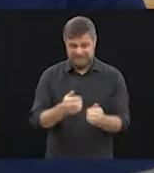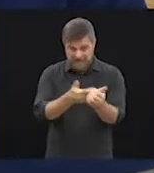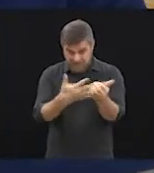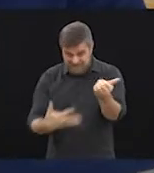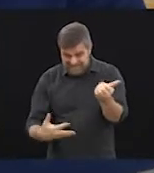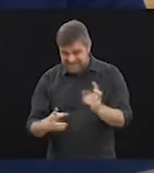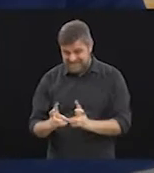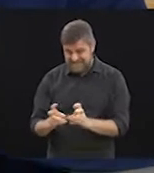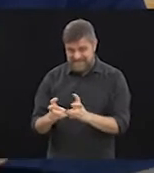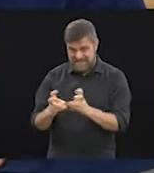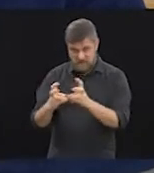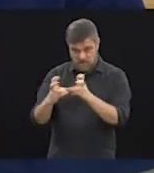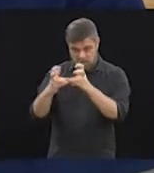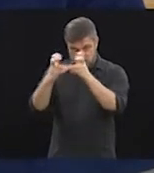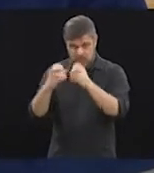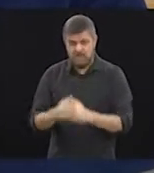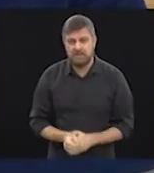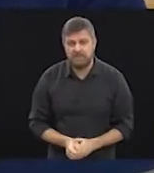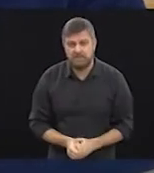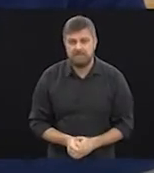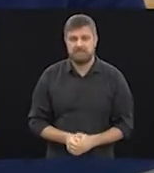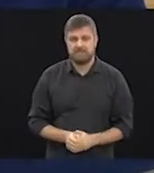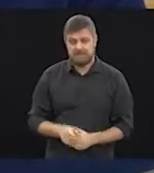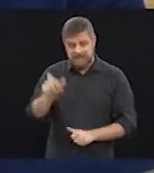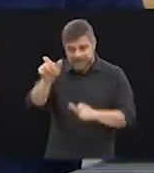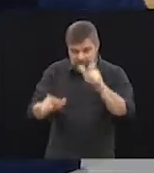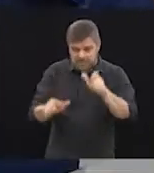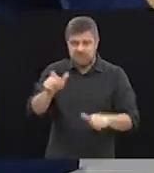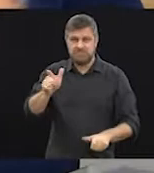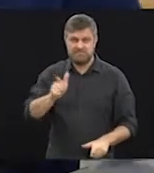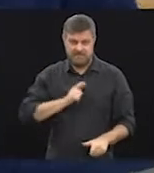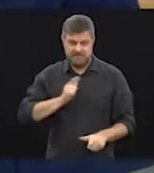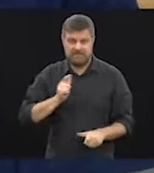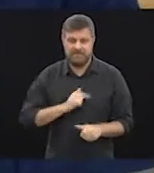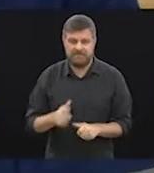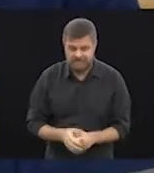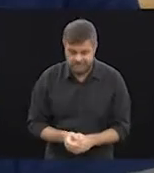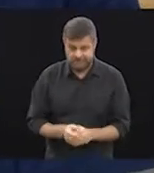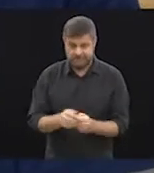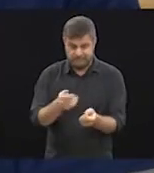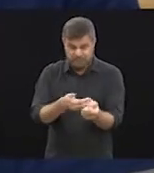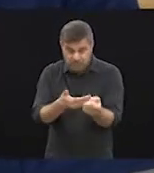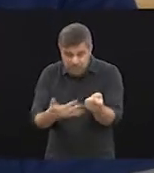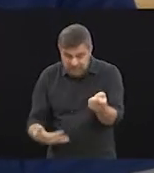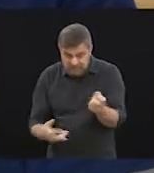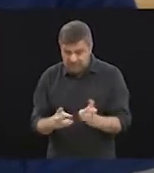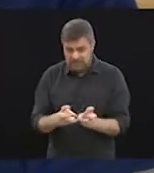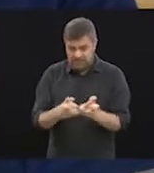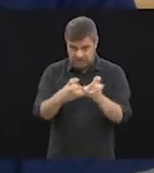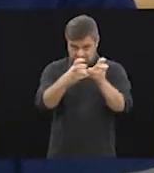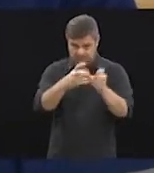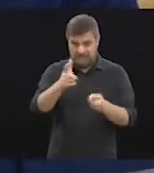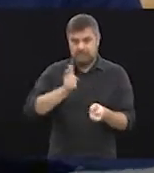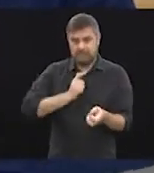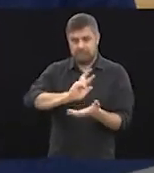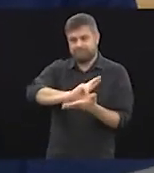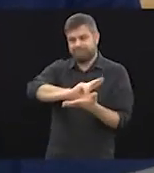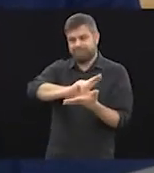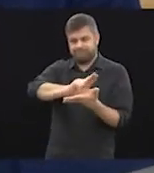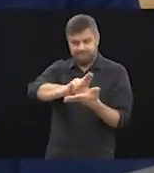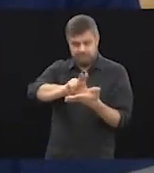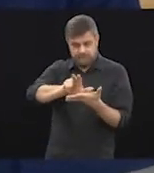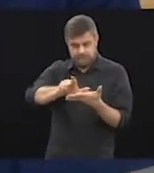A oncohematologia, como a gente chama esses tumores, entre aspas, líquidos, né? Nem todos são líquidos, os